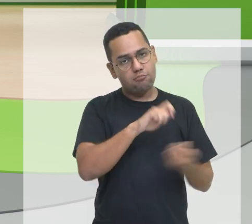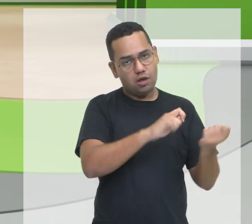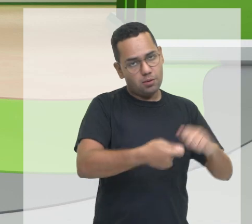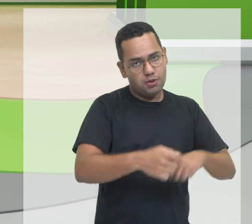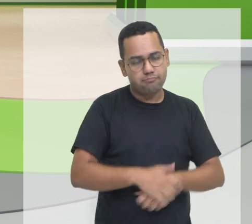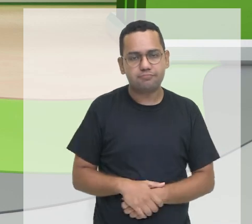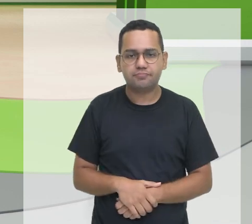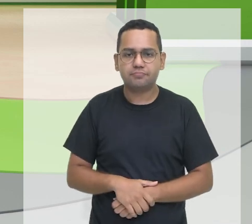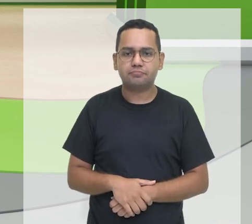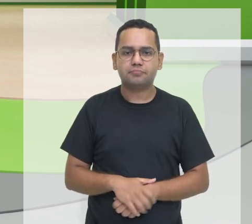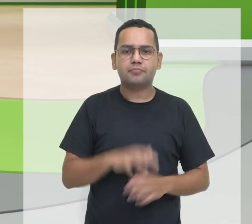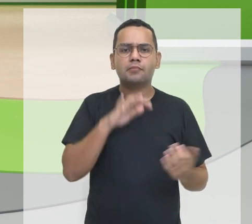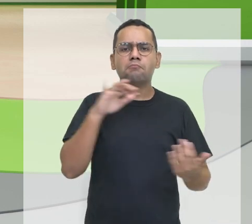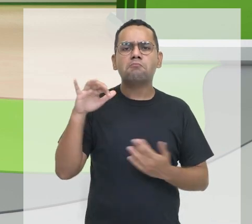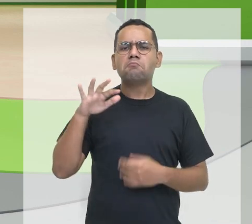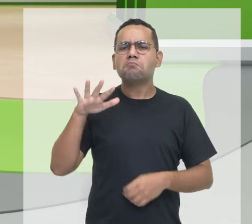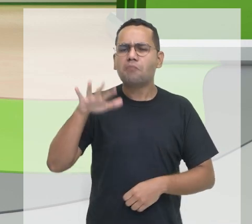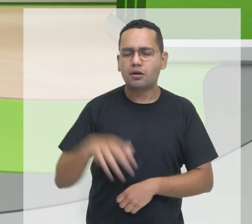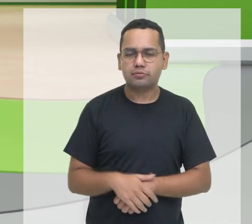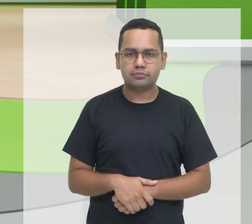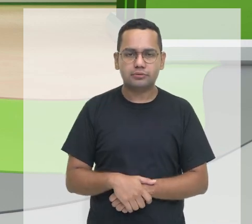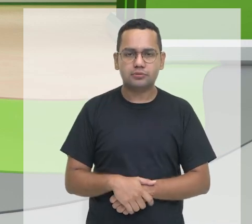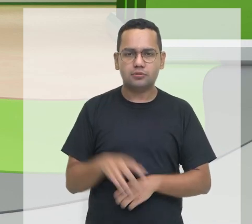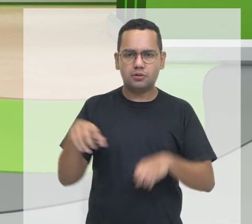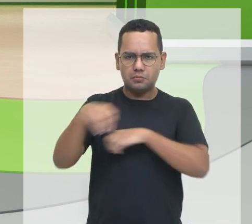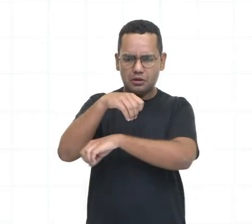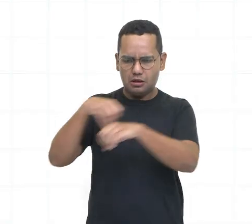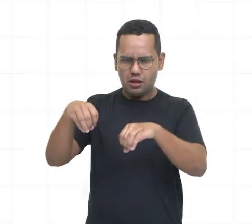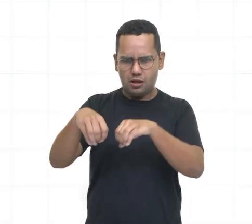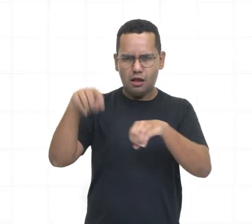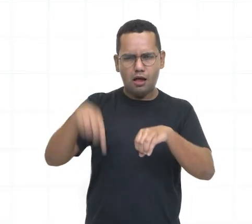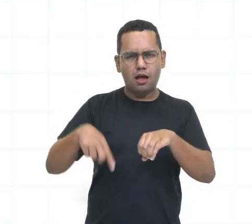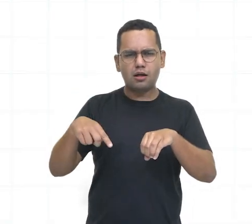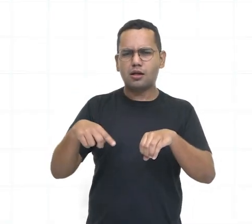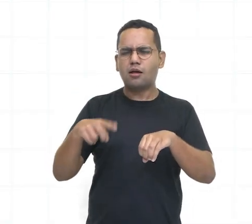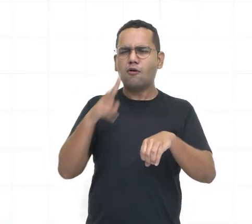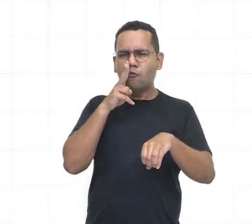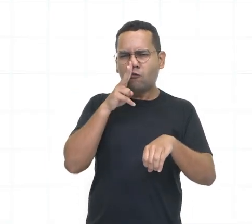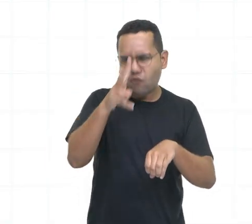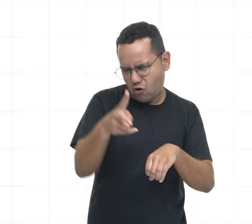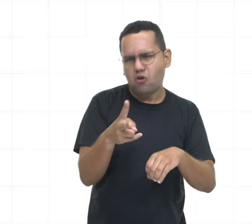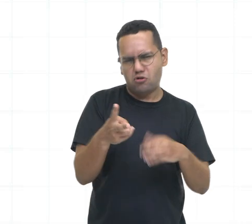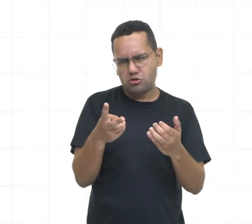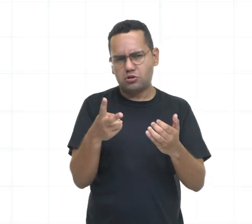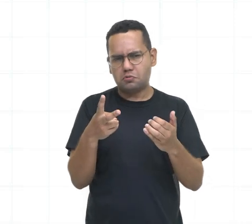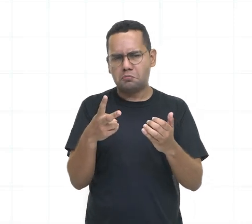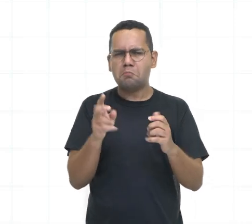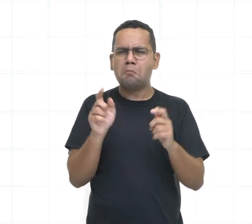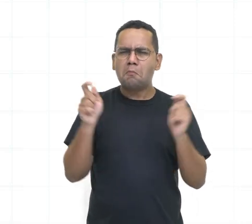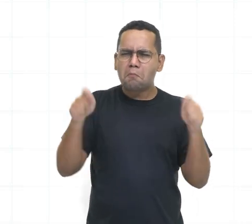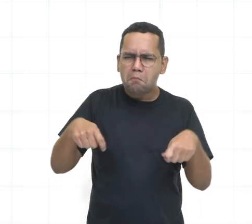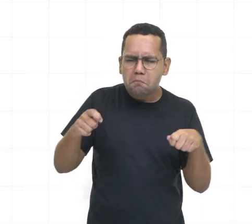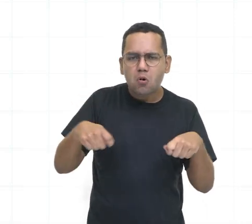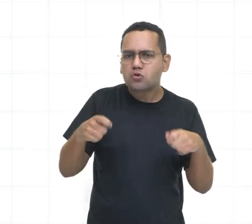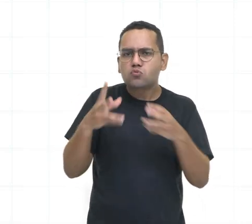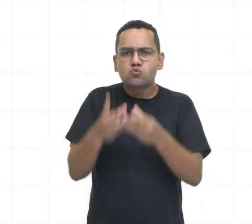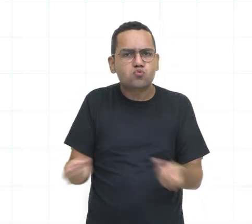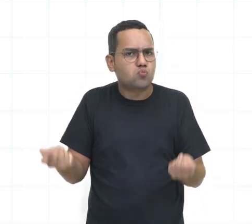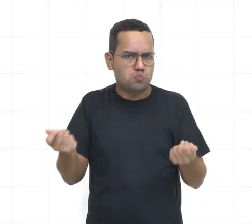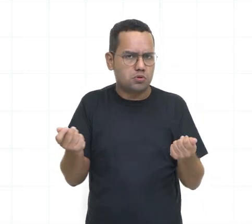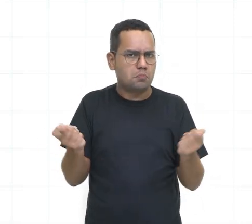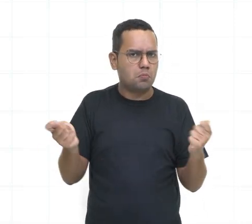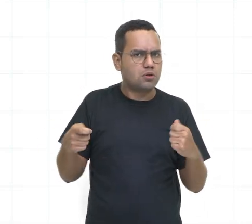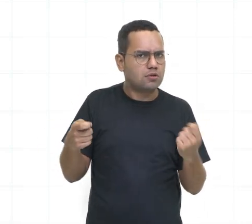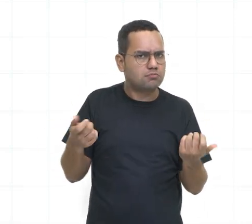mesmo sendo tão poderosas, elas podem morrer? Eu trago esse questionamento. Será que as estrelas têm essa possibilidade? Será que em